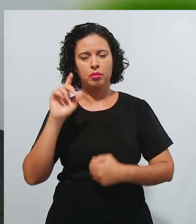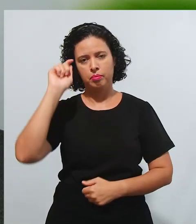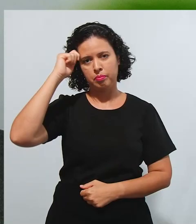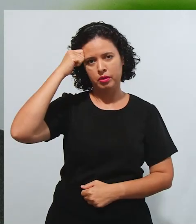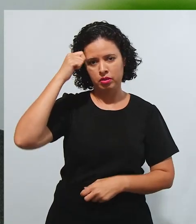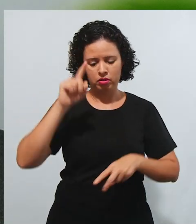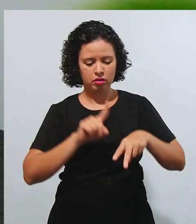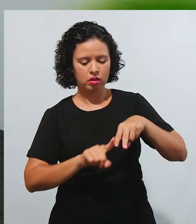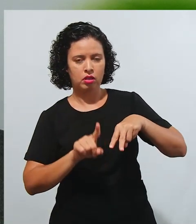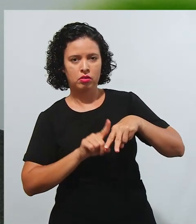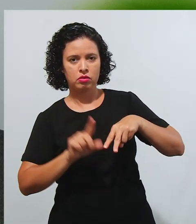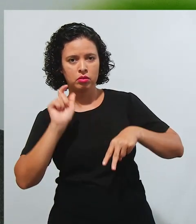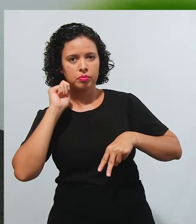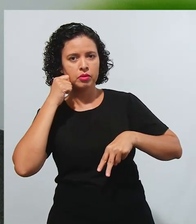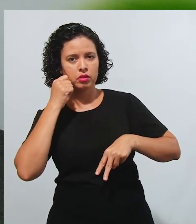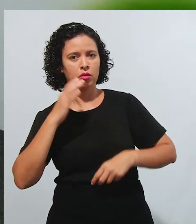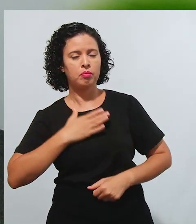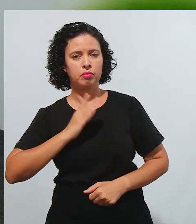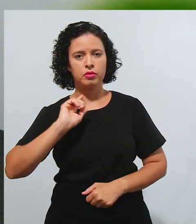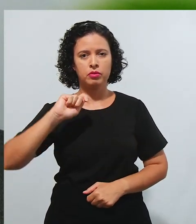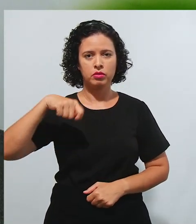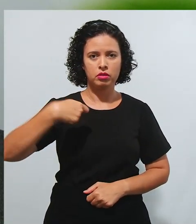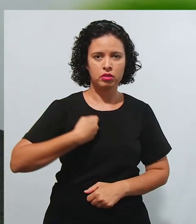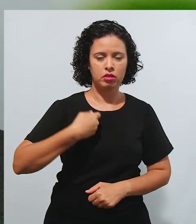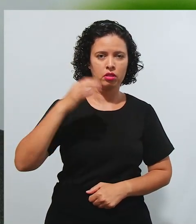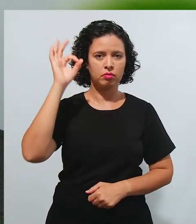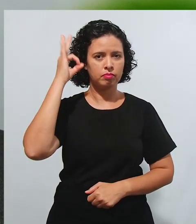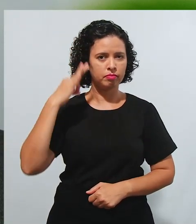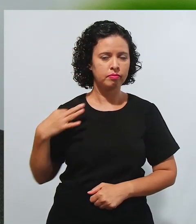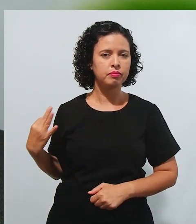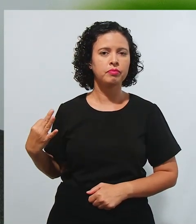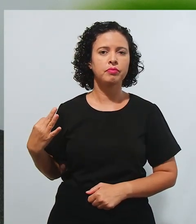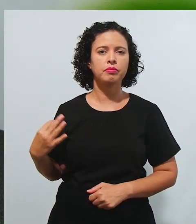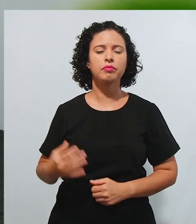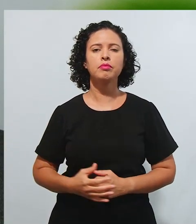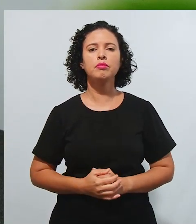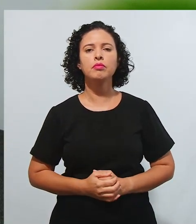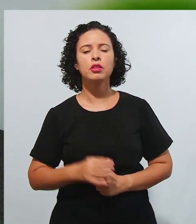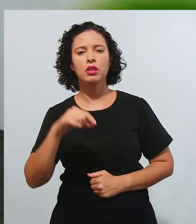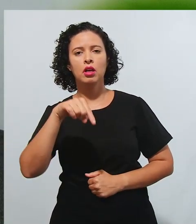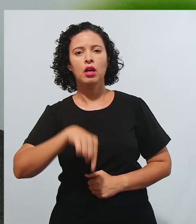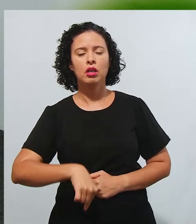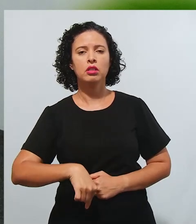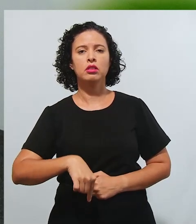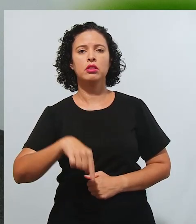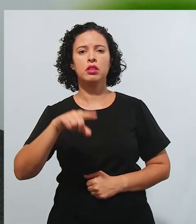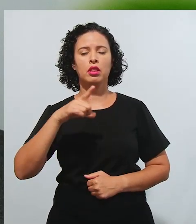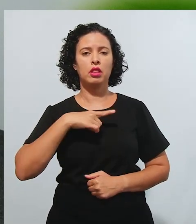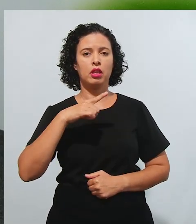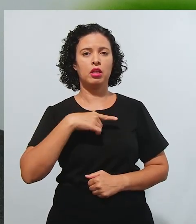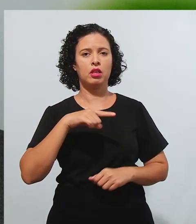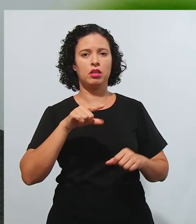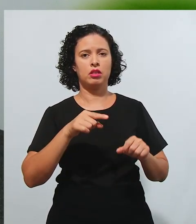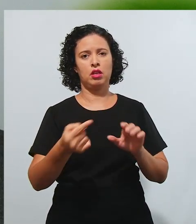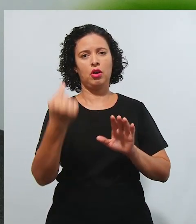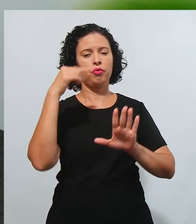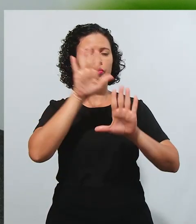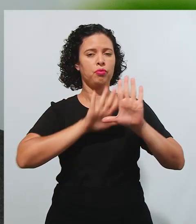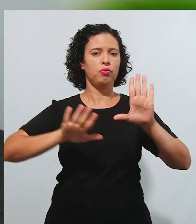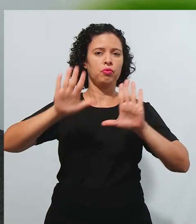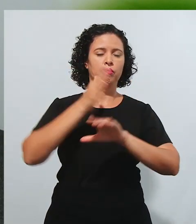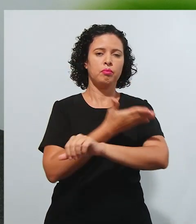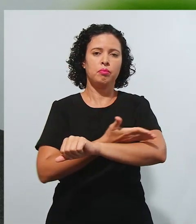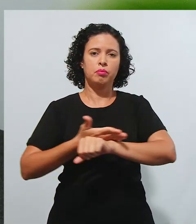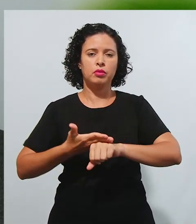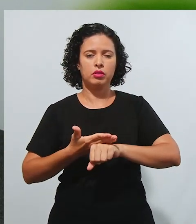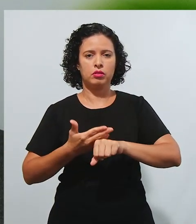preta. Este é o sinal que me identifica para a comunidade surda. Aqui, a sala onde eu estou, tem uma tela branca ao fundo.